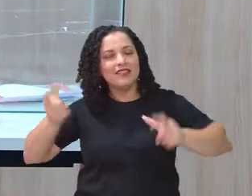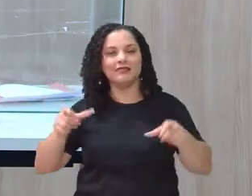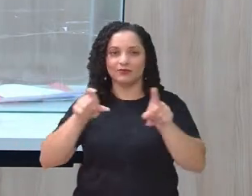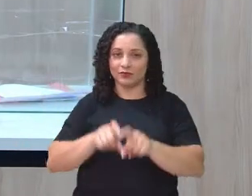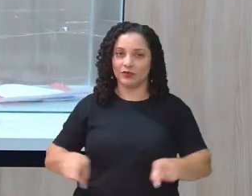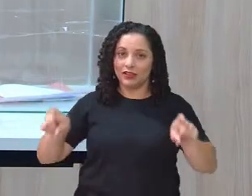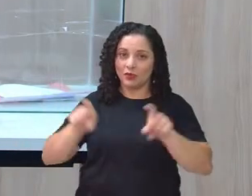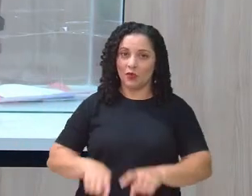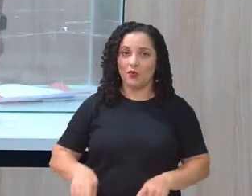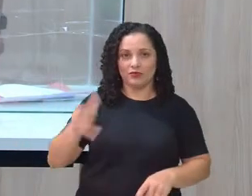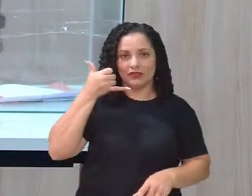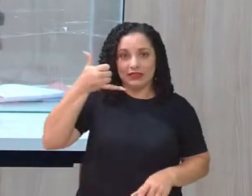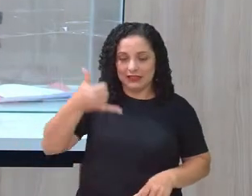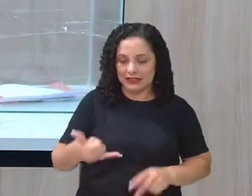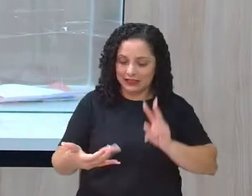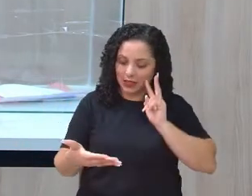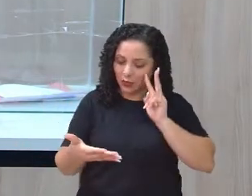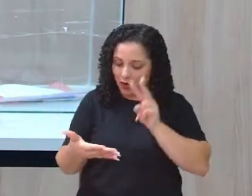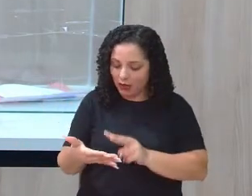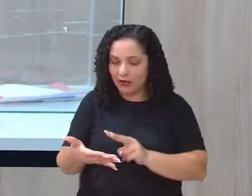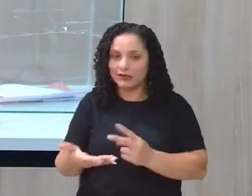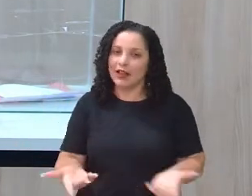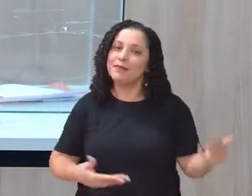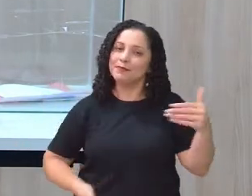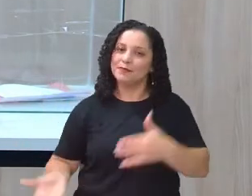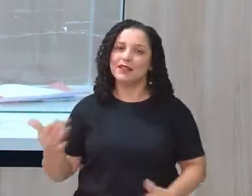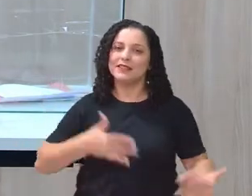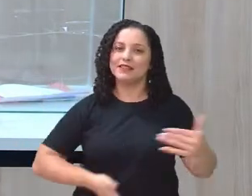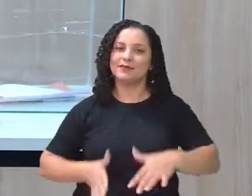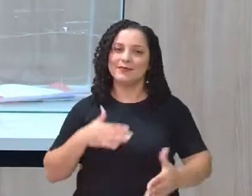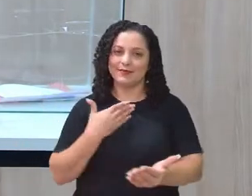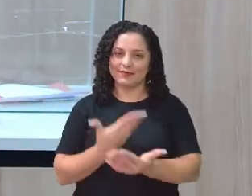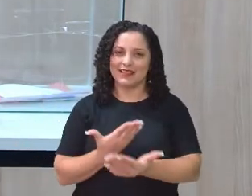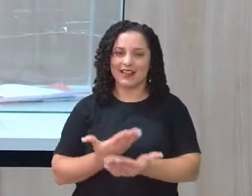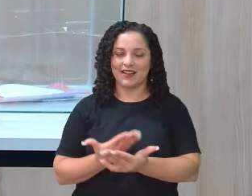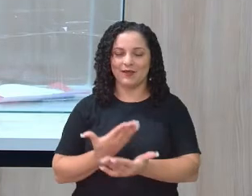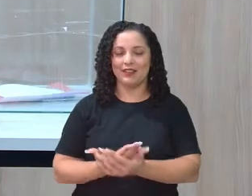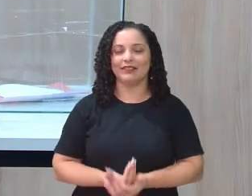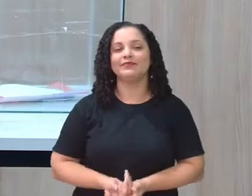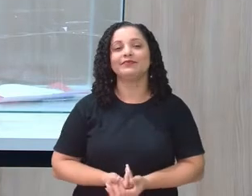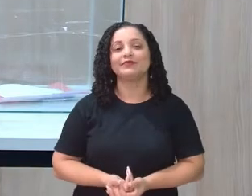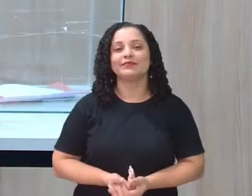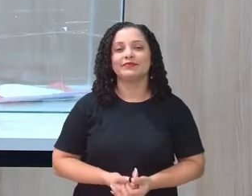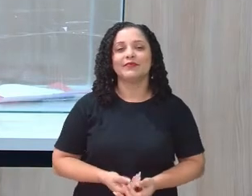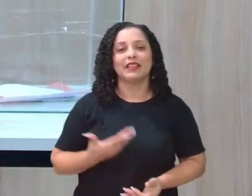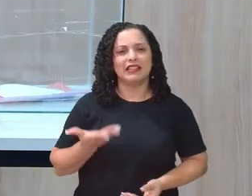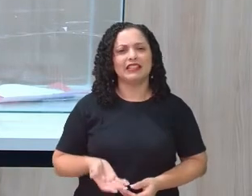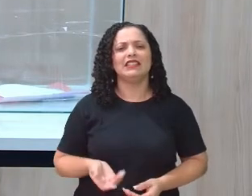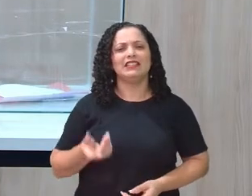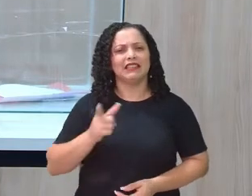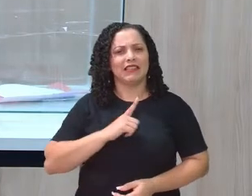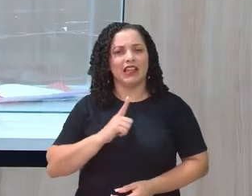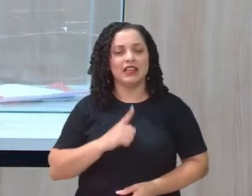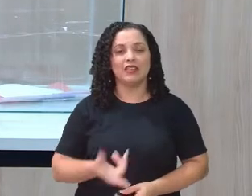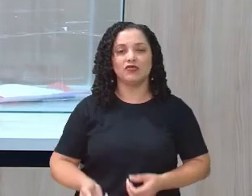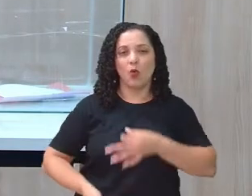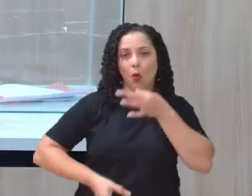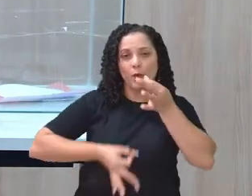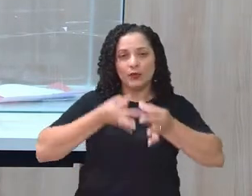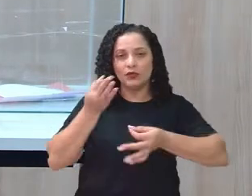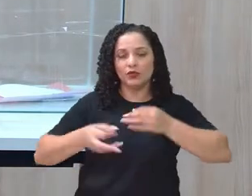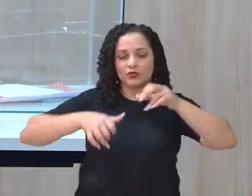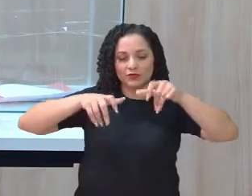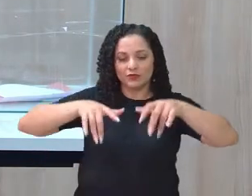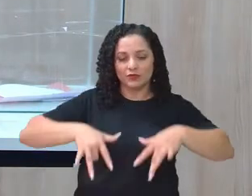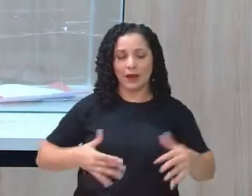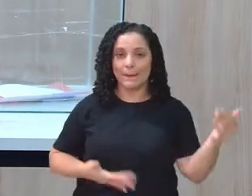você assistir e participar da nossa aula, certo? E como já falei, os comentários de vocês aqui na nossa aula é